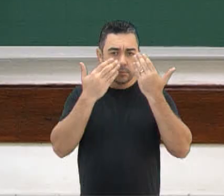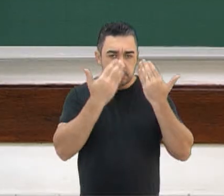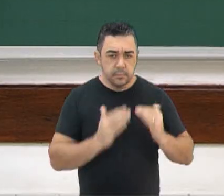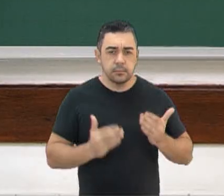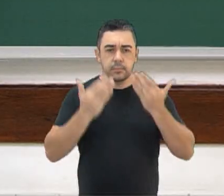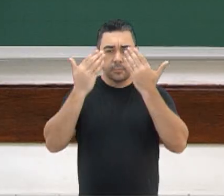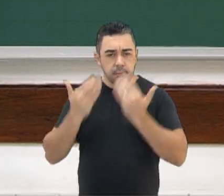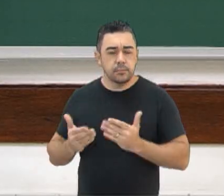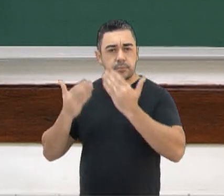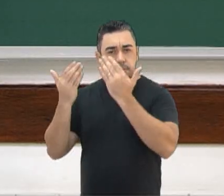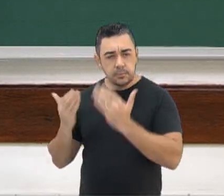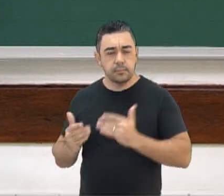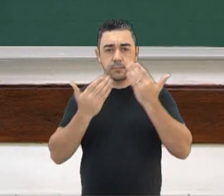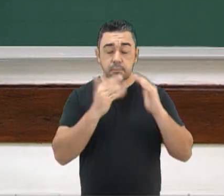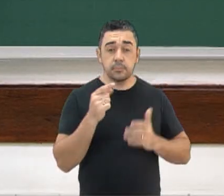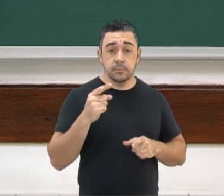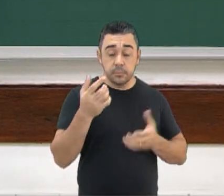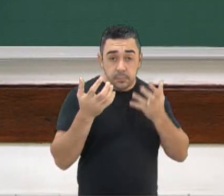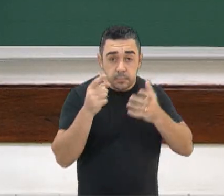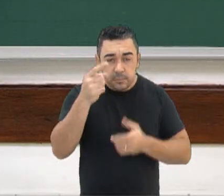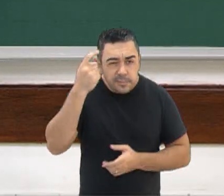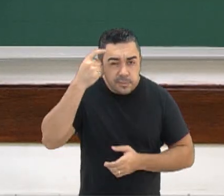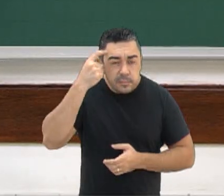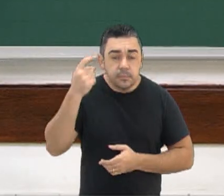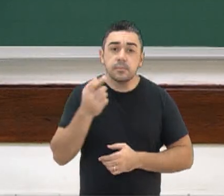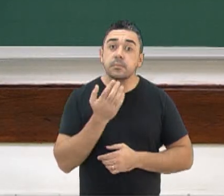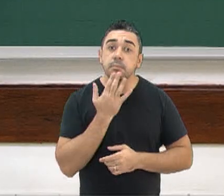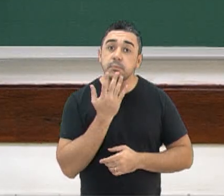que você pense sobre as cores.